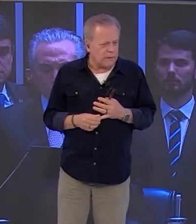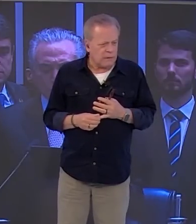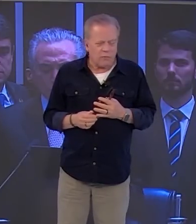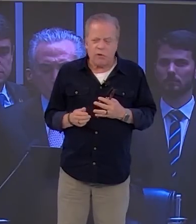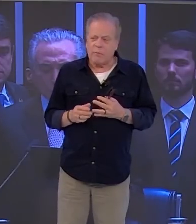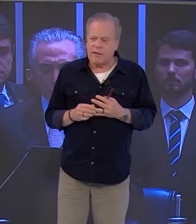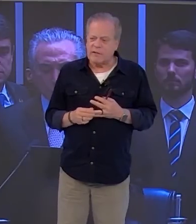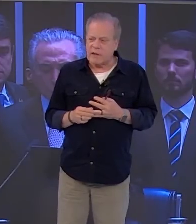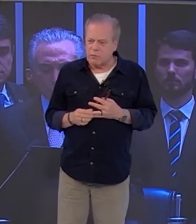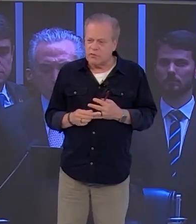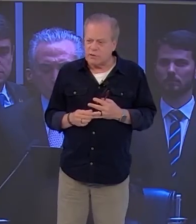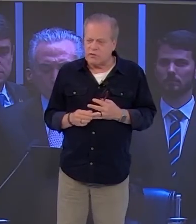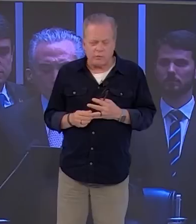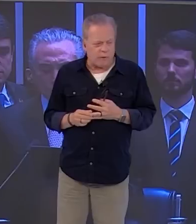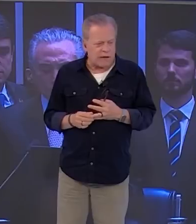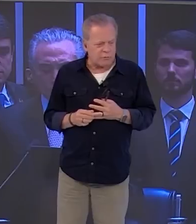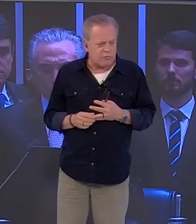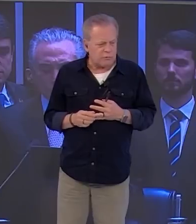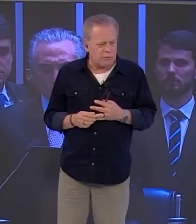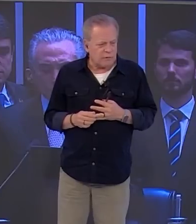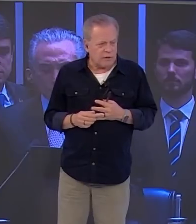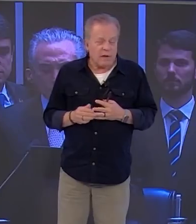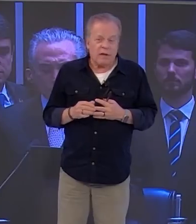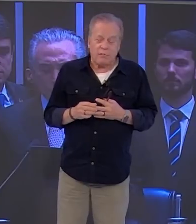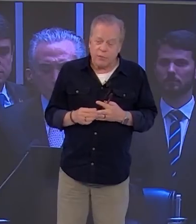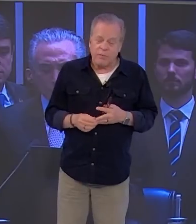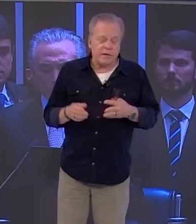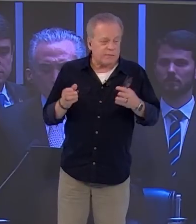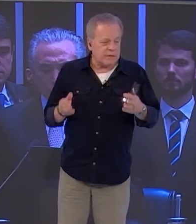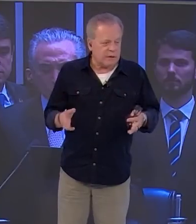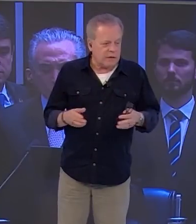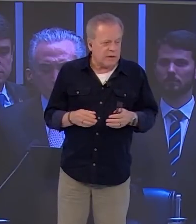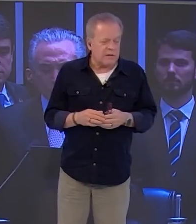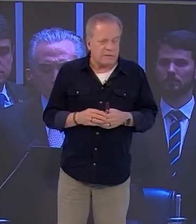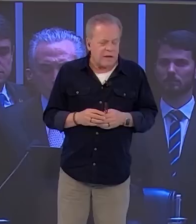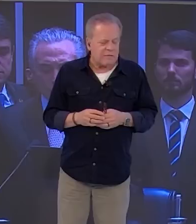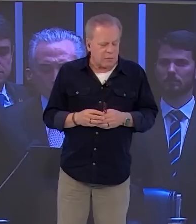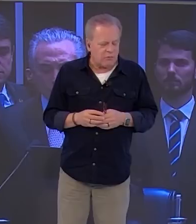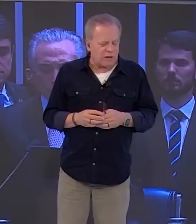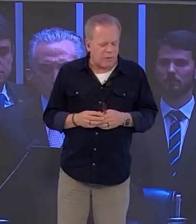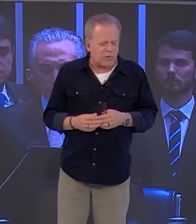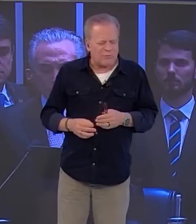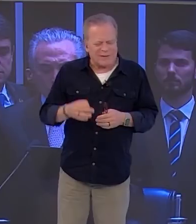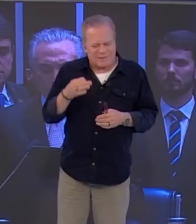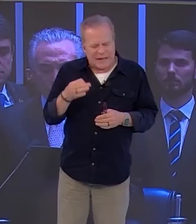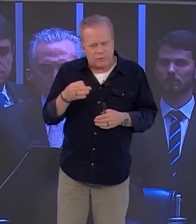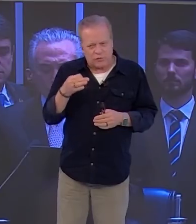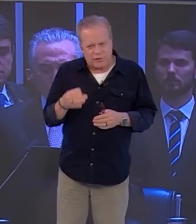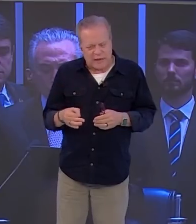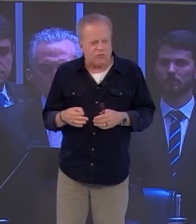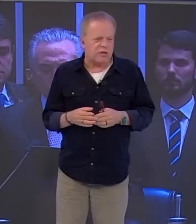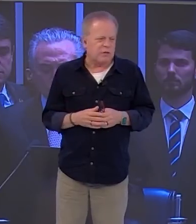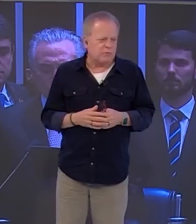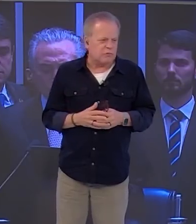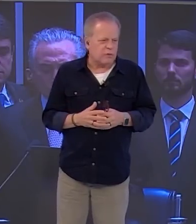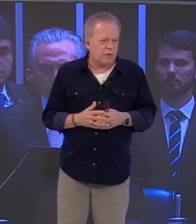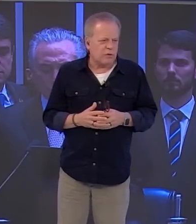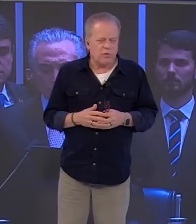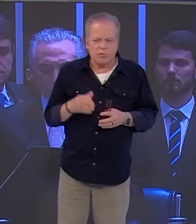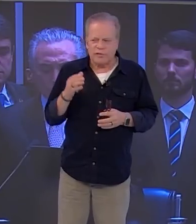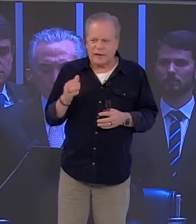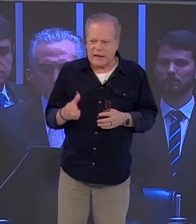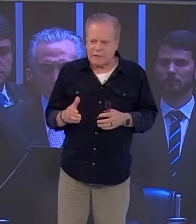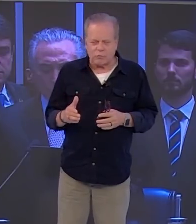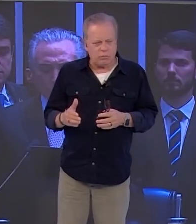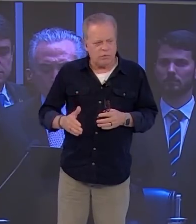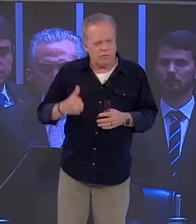Sim. Foi o mês da renúncia de Jânio Quadros. E foi o mês, 31 de agosto, há exatos 7 anos,